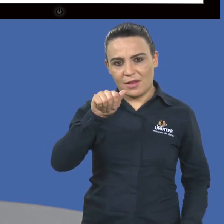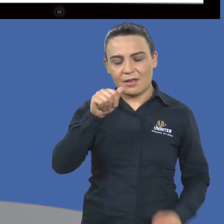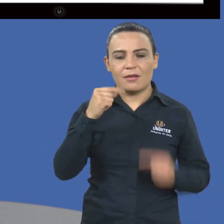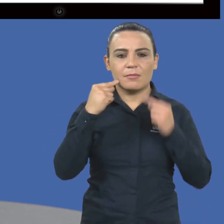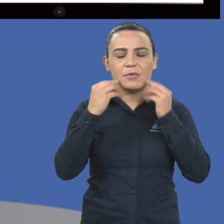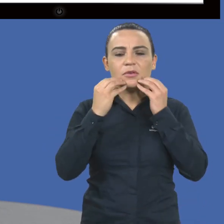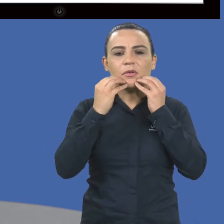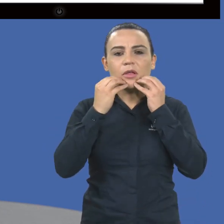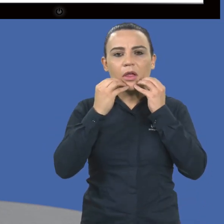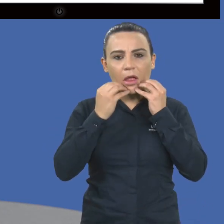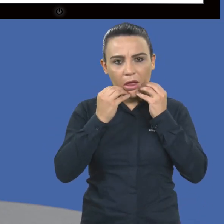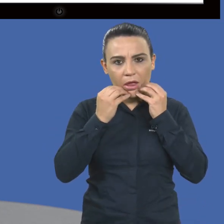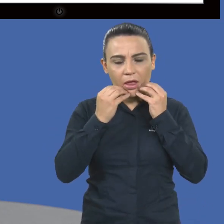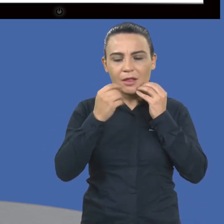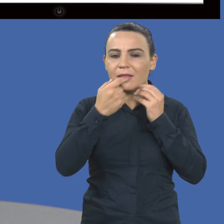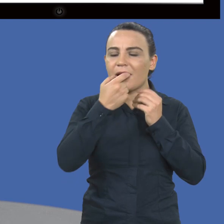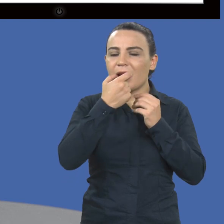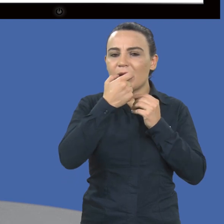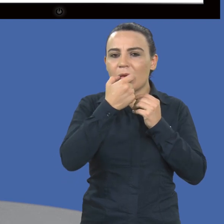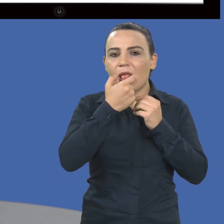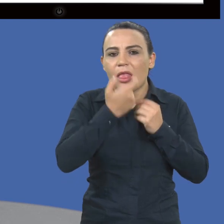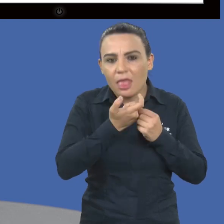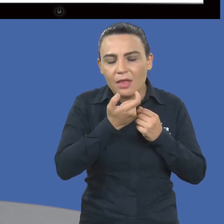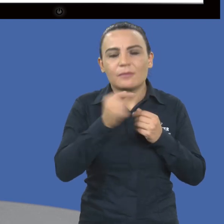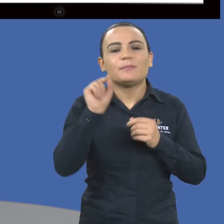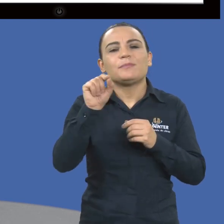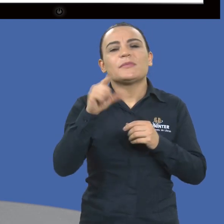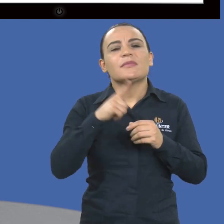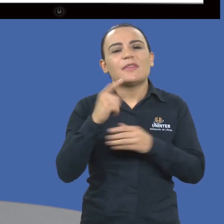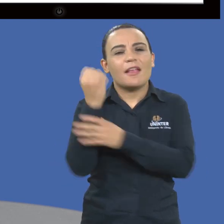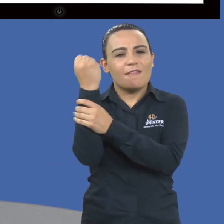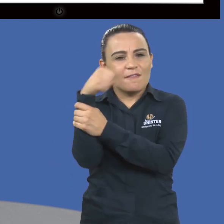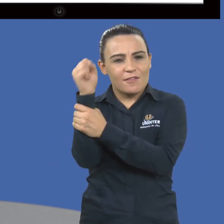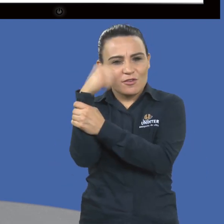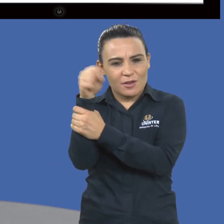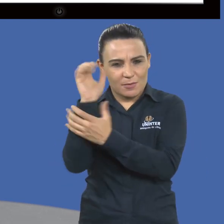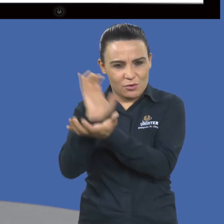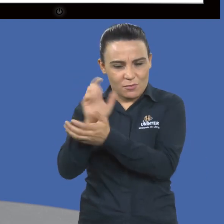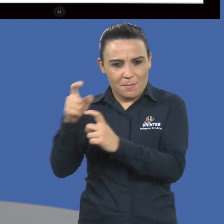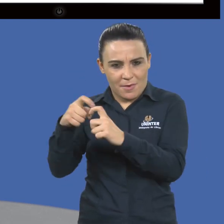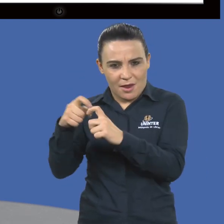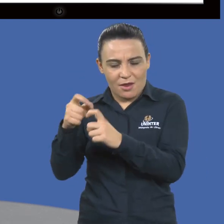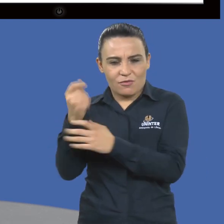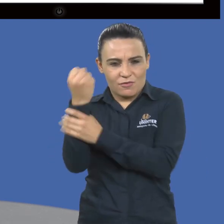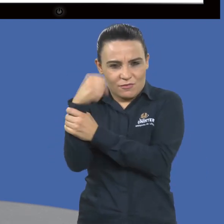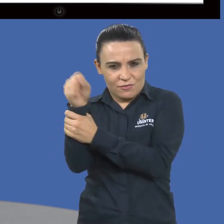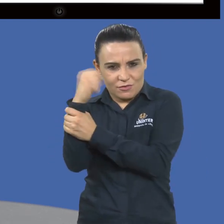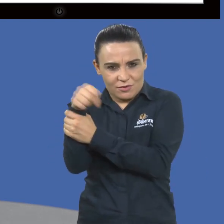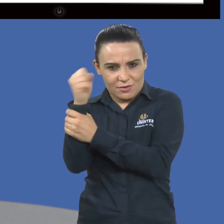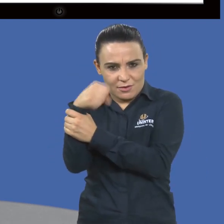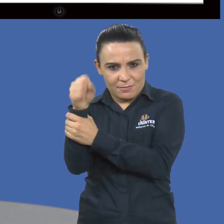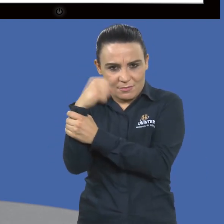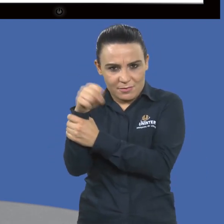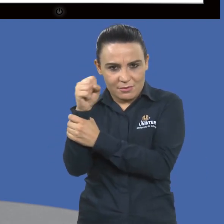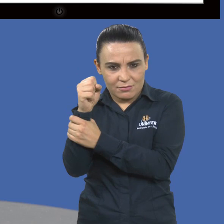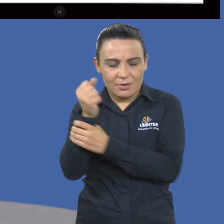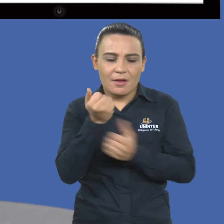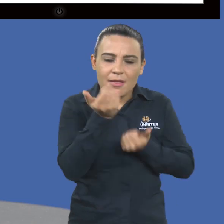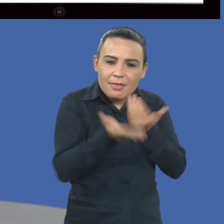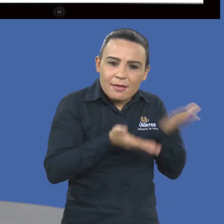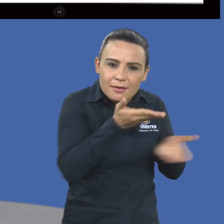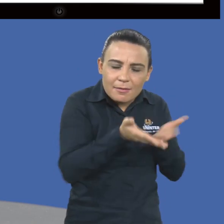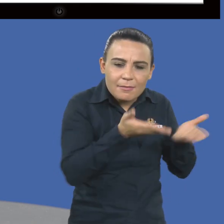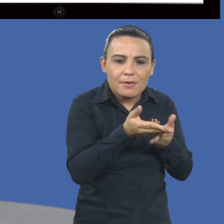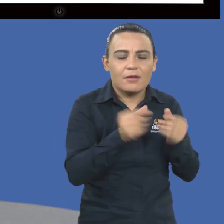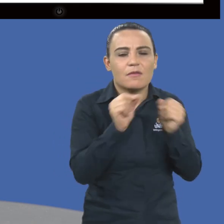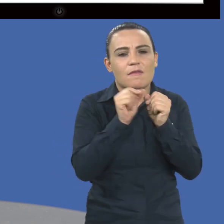trabalhar precocemente, fazendo massagens nas bochechas para melhorar o tônus, e